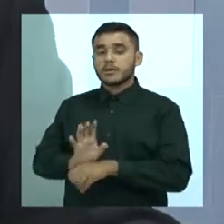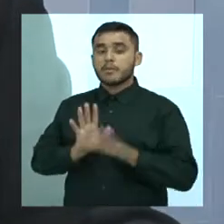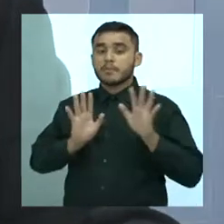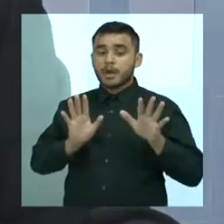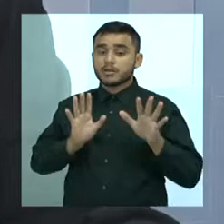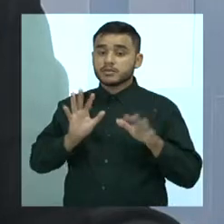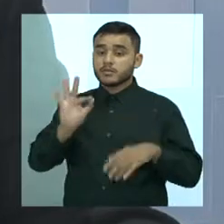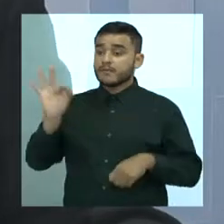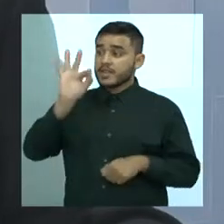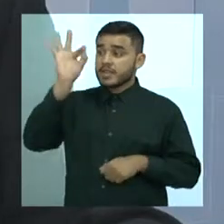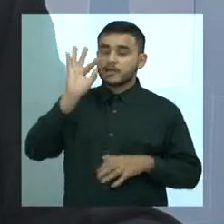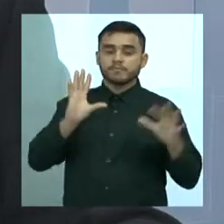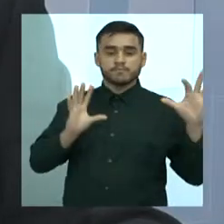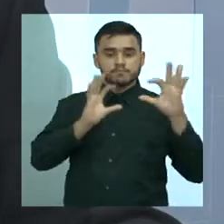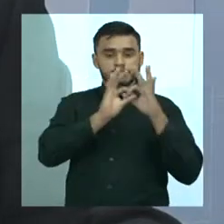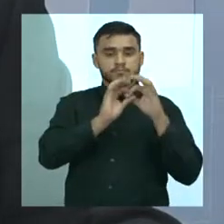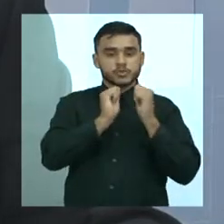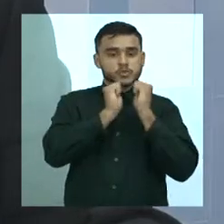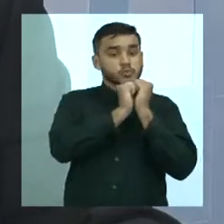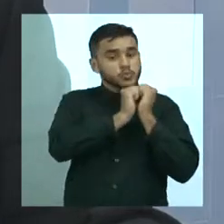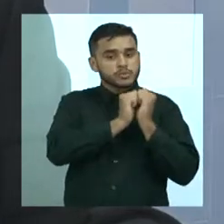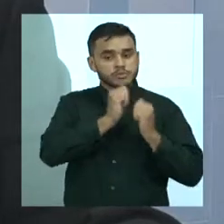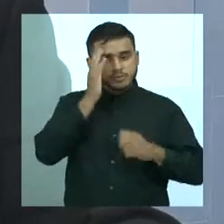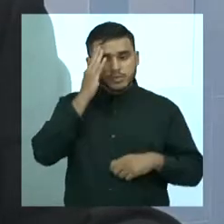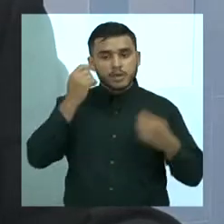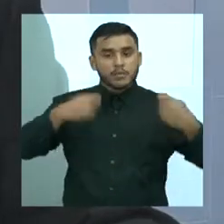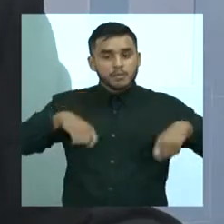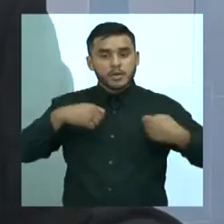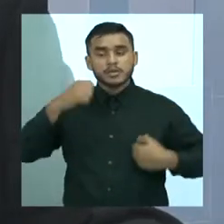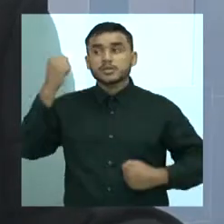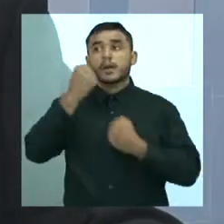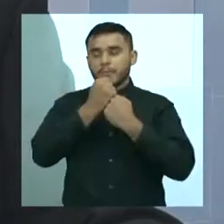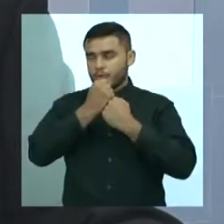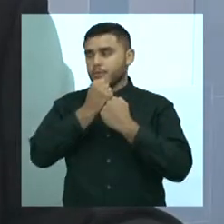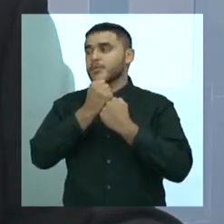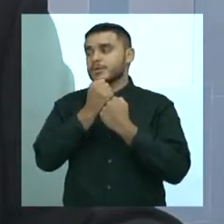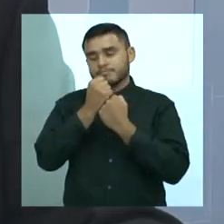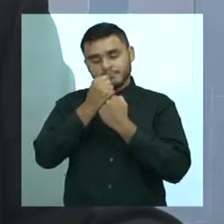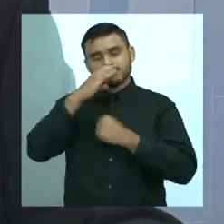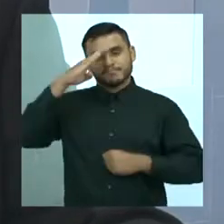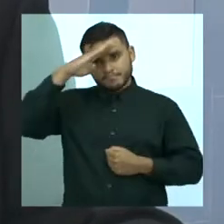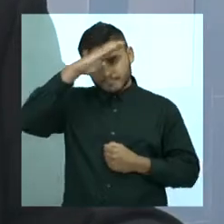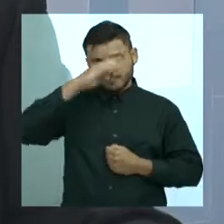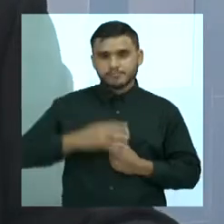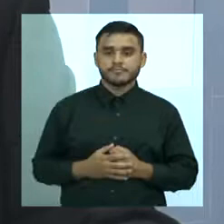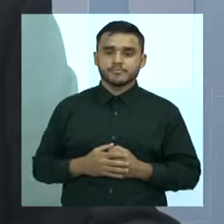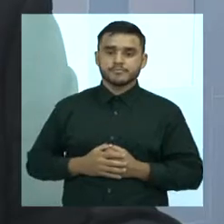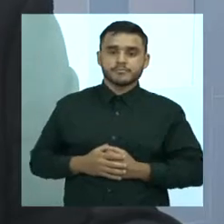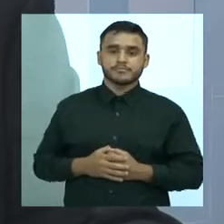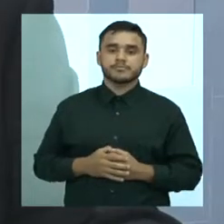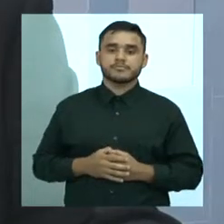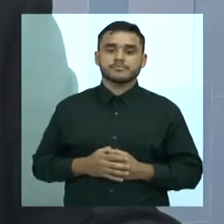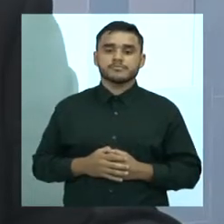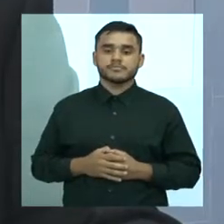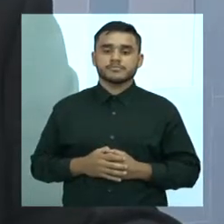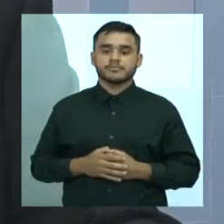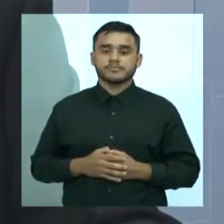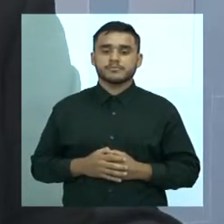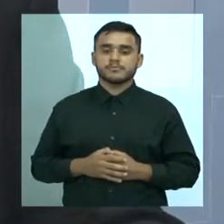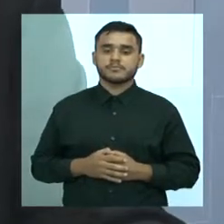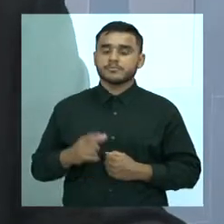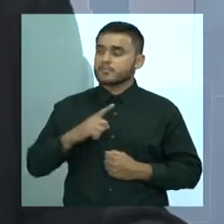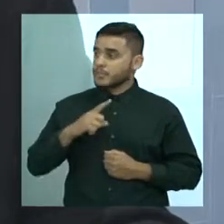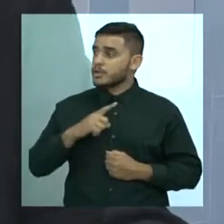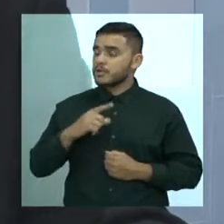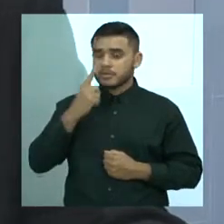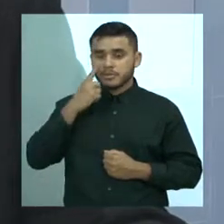correr. Já que ele não é aliado aqui, ele precisava ser aliado a nível federal. Pedro Bezerra, filho de Arnon